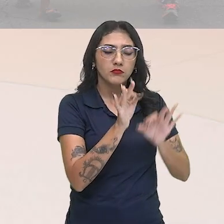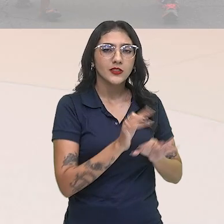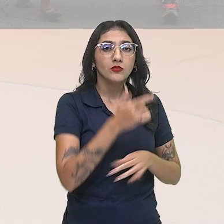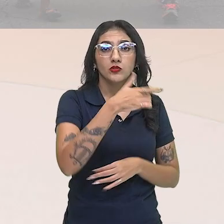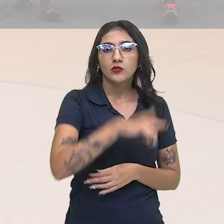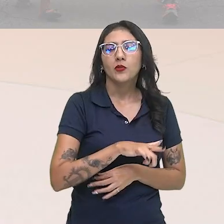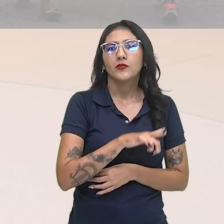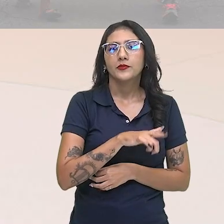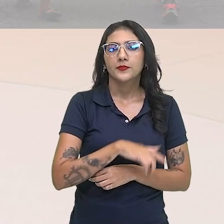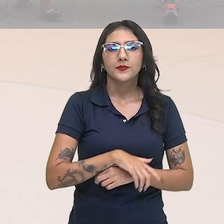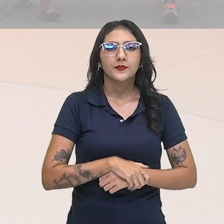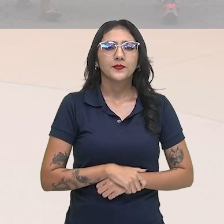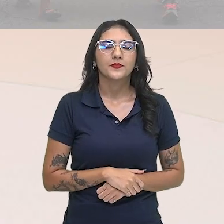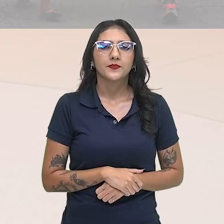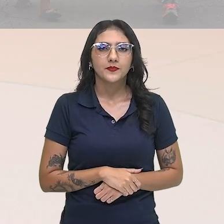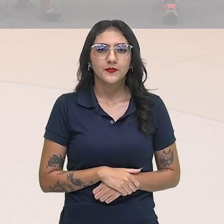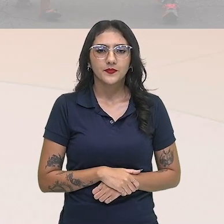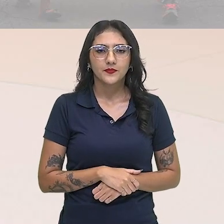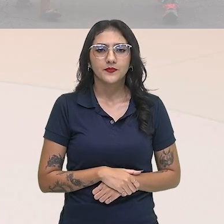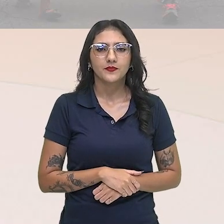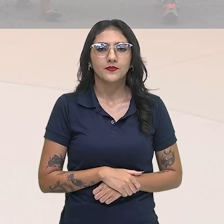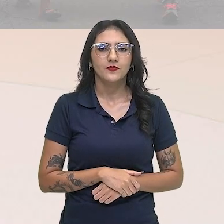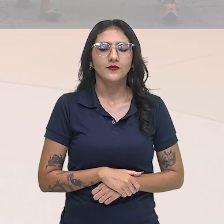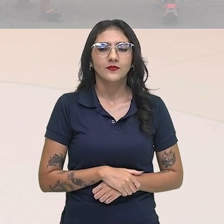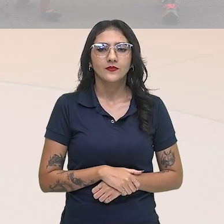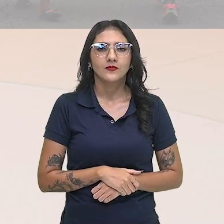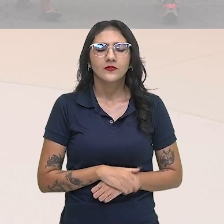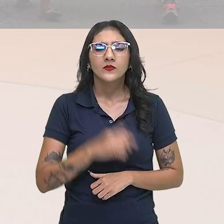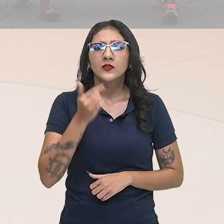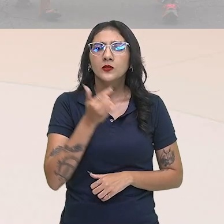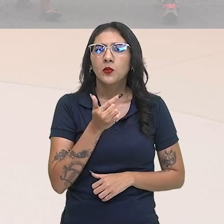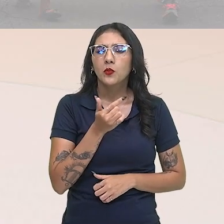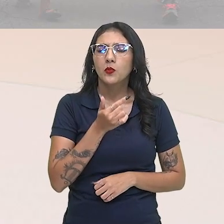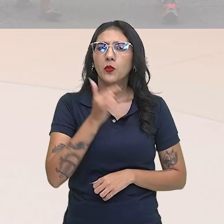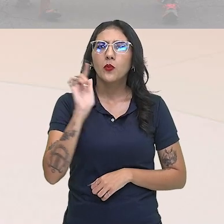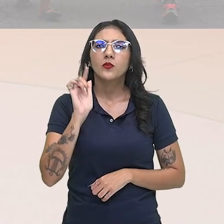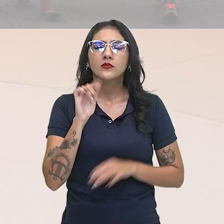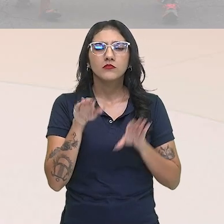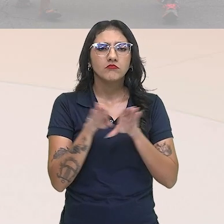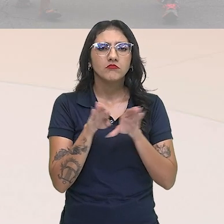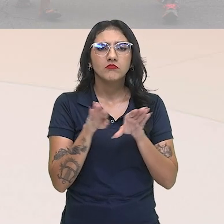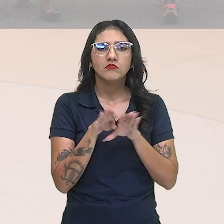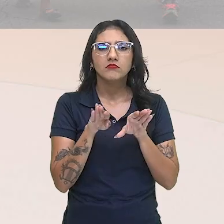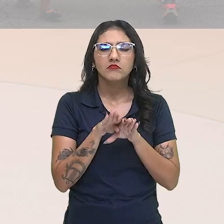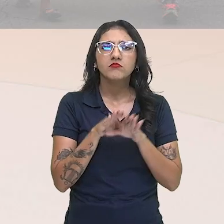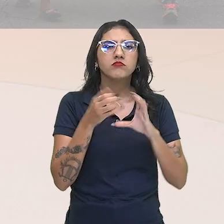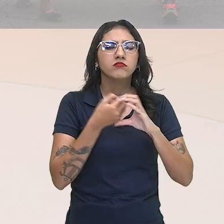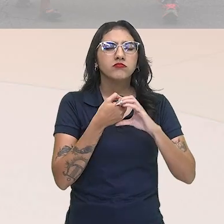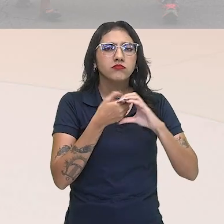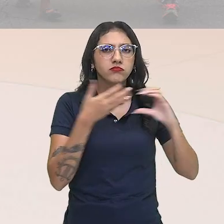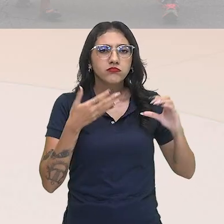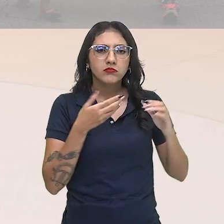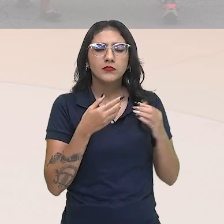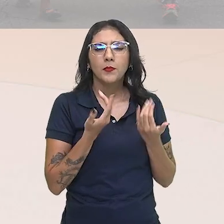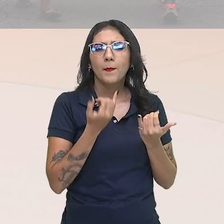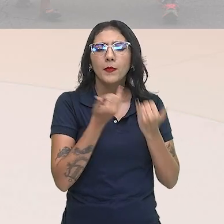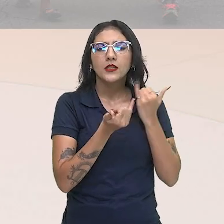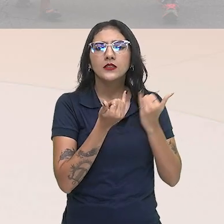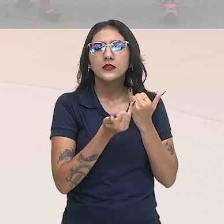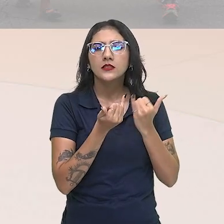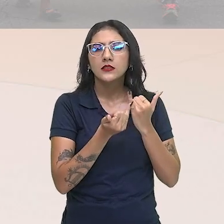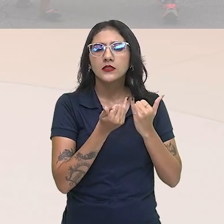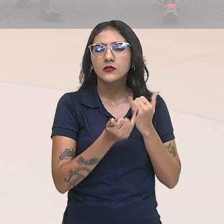isso? Outro movimento que se caracteriza, que pode ser exemplo dessa luta por redistribuição, é a luta